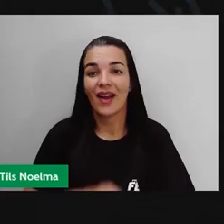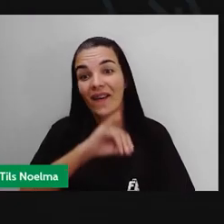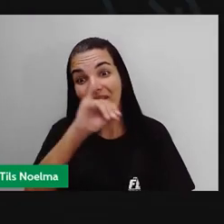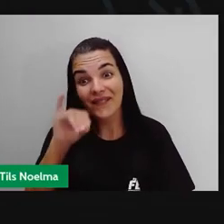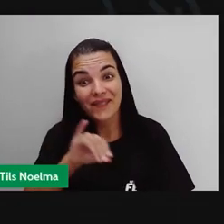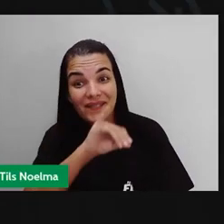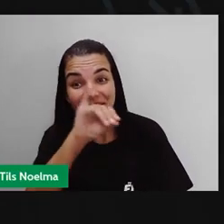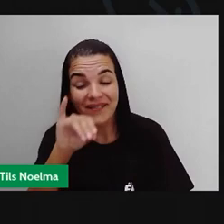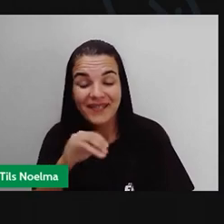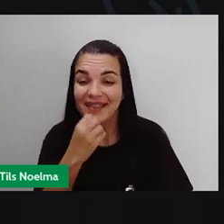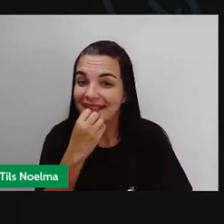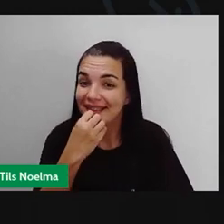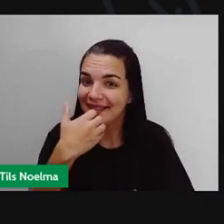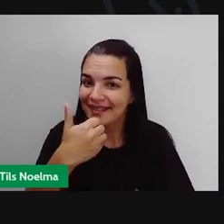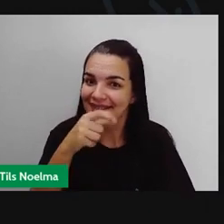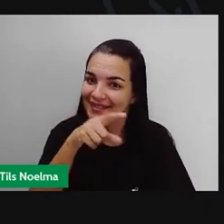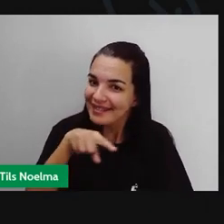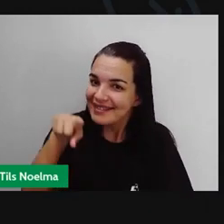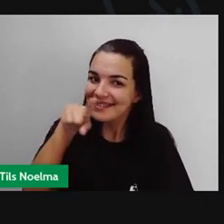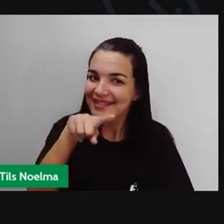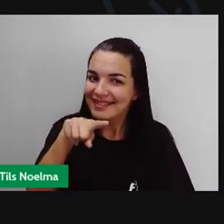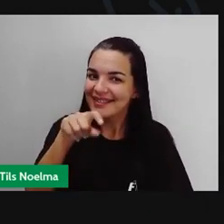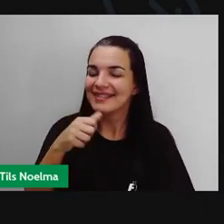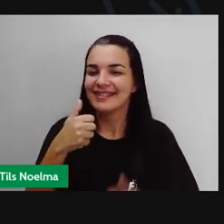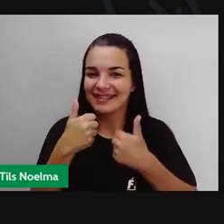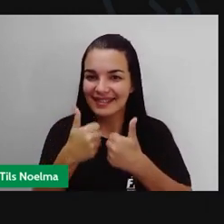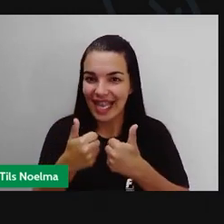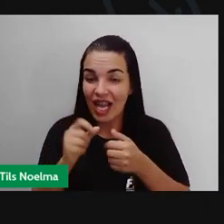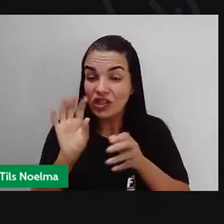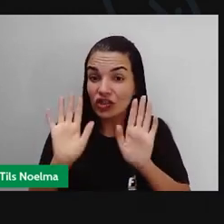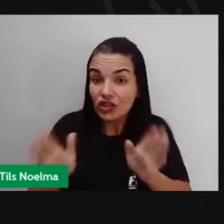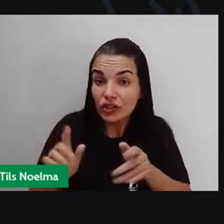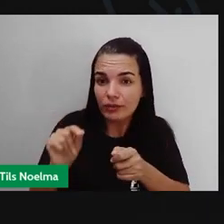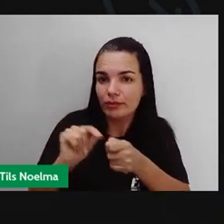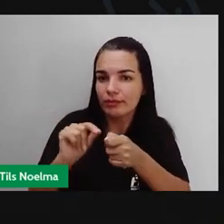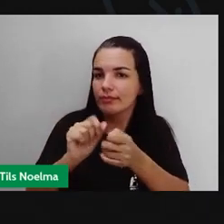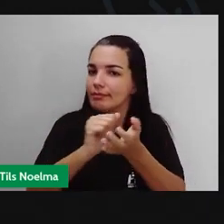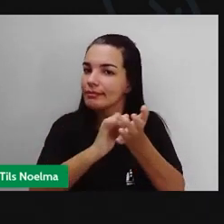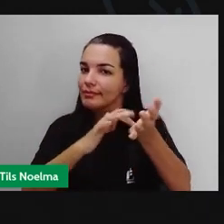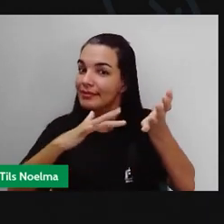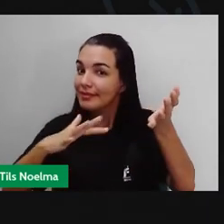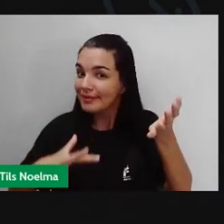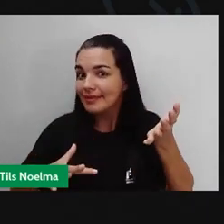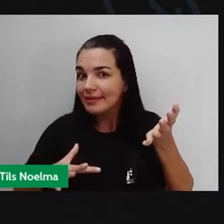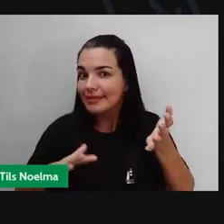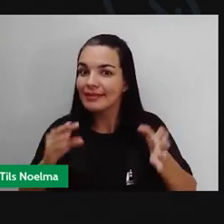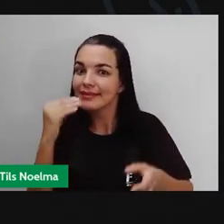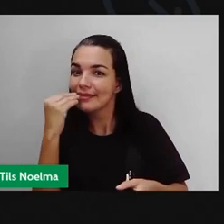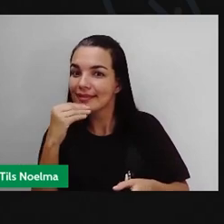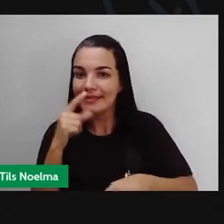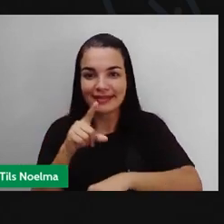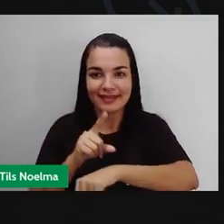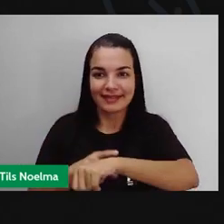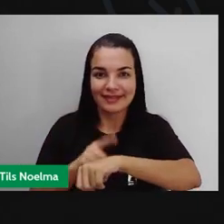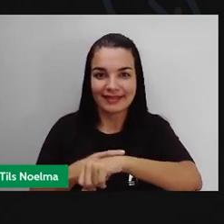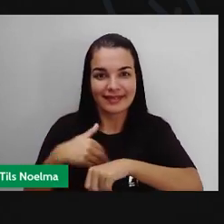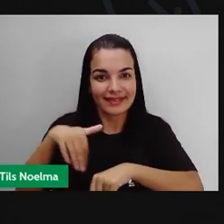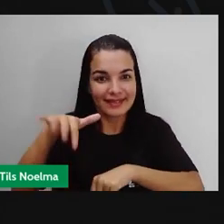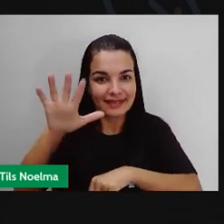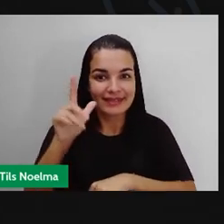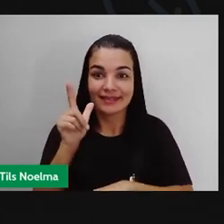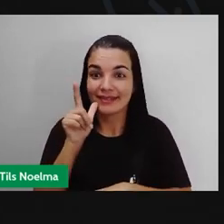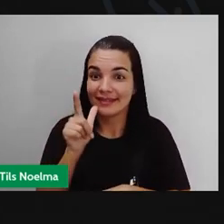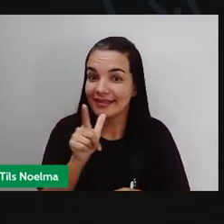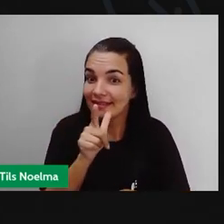Olá, meus amores, tudo bem com vocês? Já fizeram a atividade? Aproveitaram esse tempinho já para